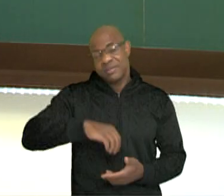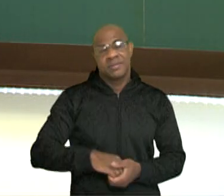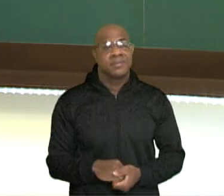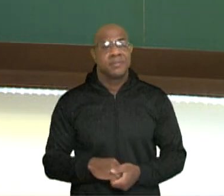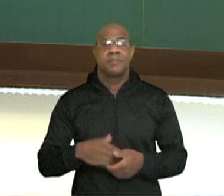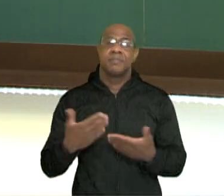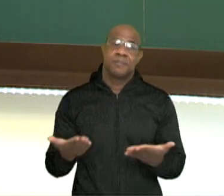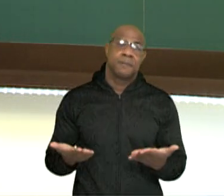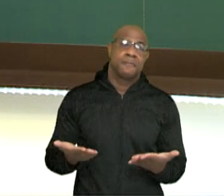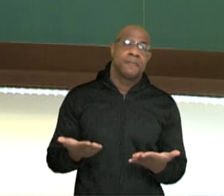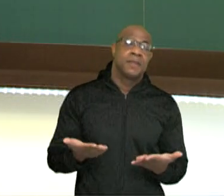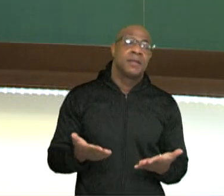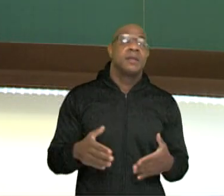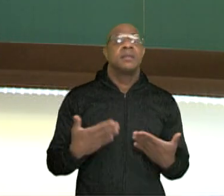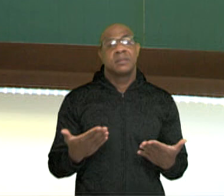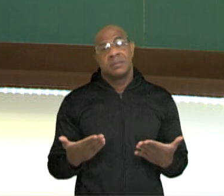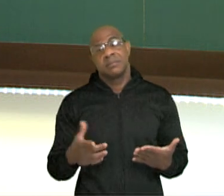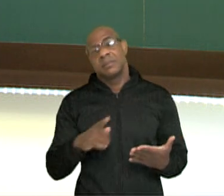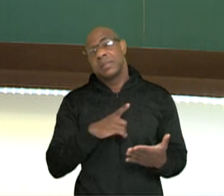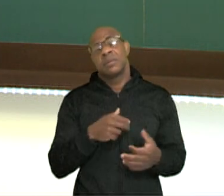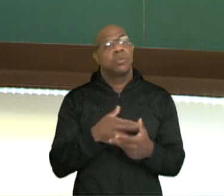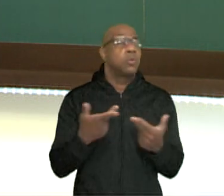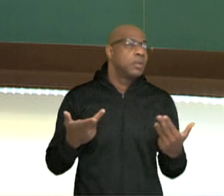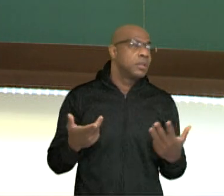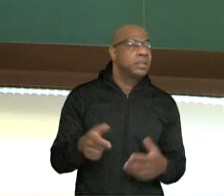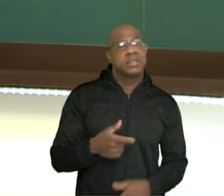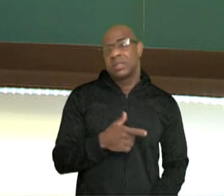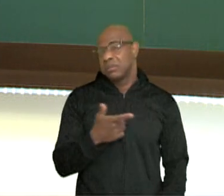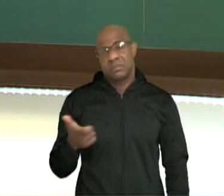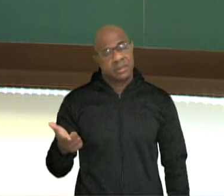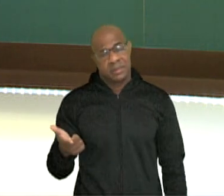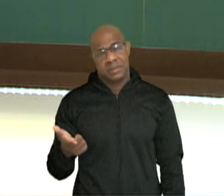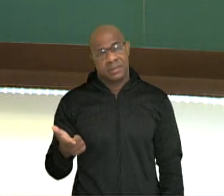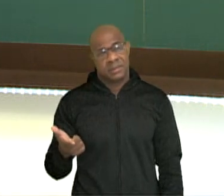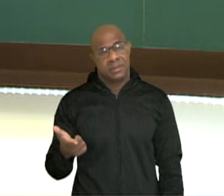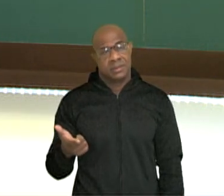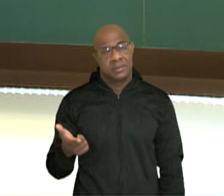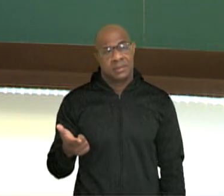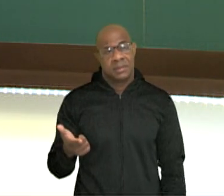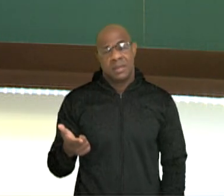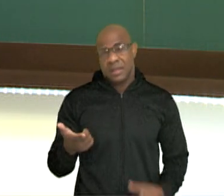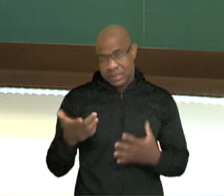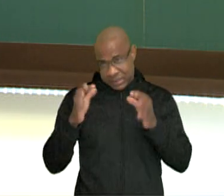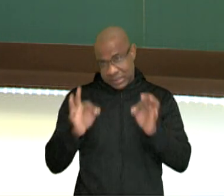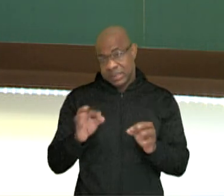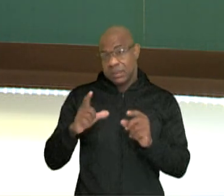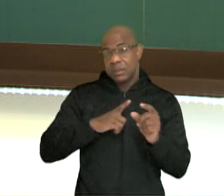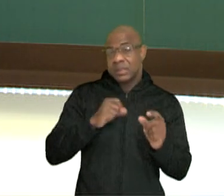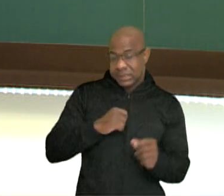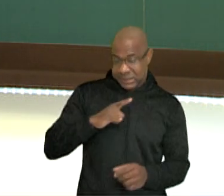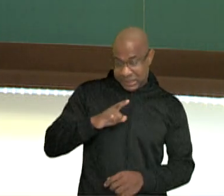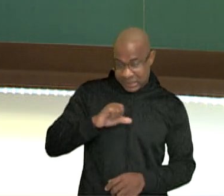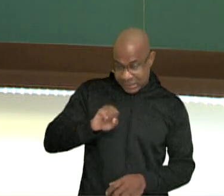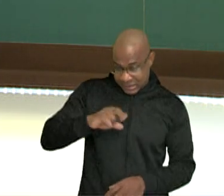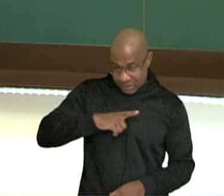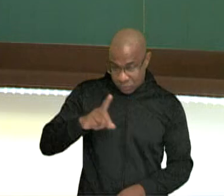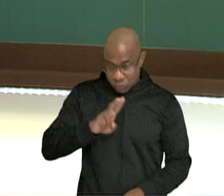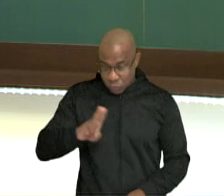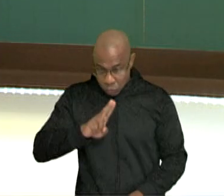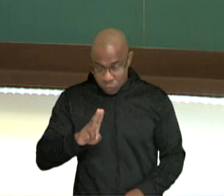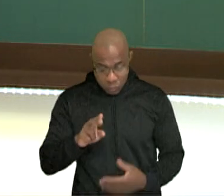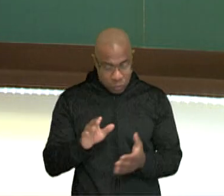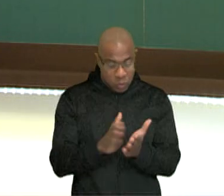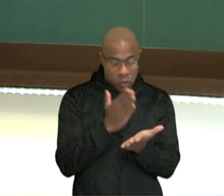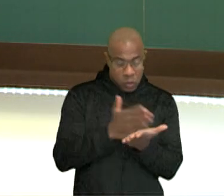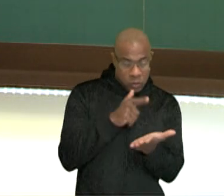né? Só reciclamos coisas que não têm tanta utilidade, né? Mas um livro, com certeza, se eu não uso um livro, eu posso doar